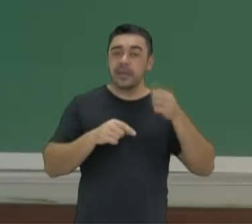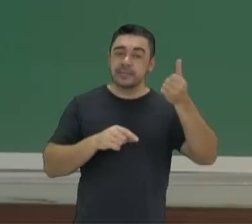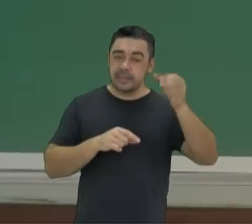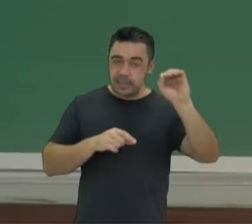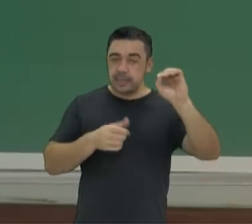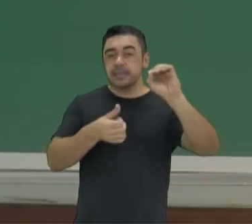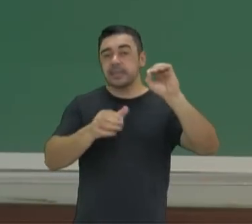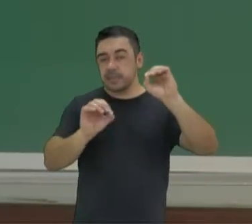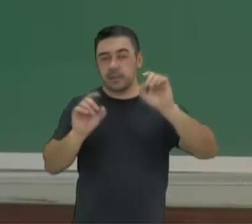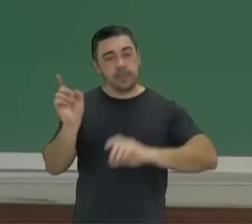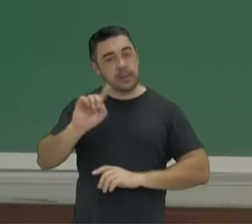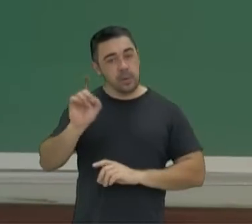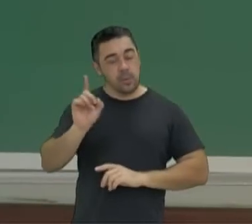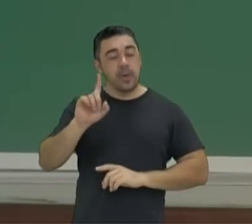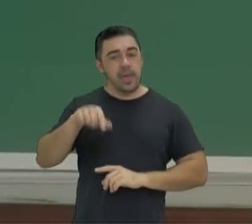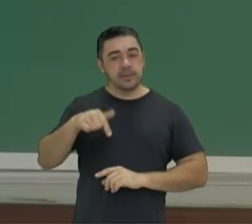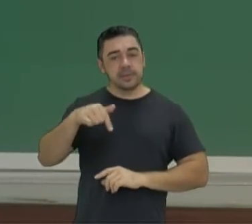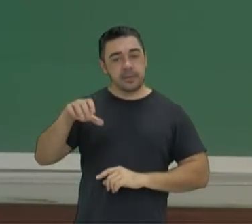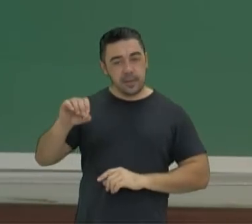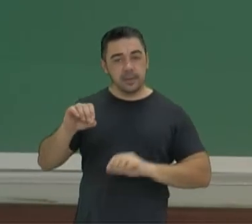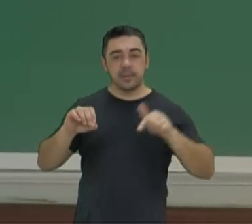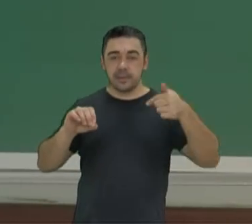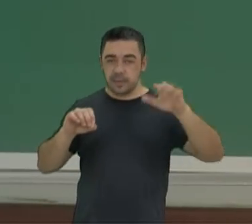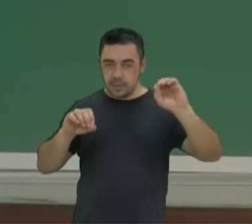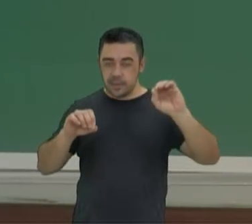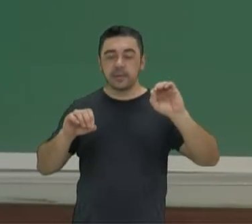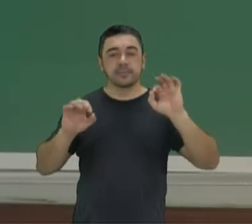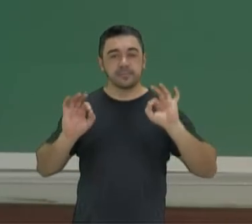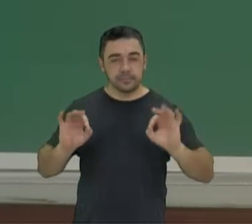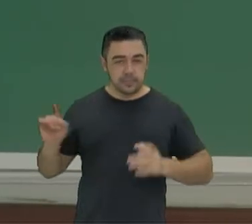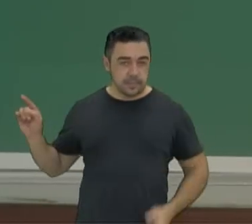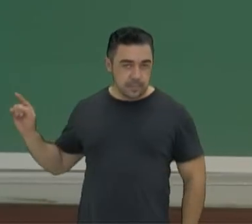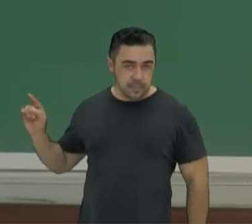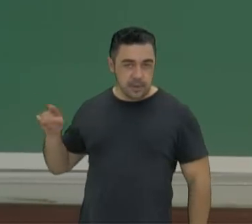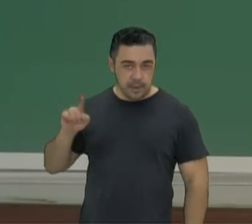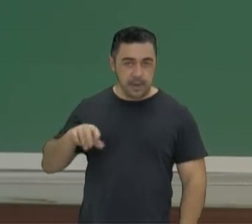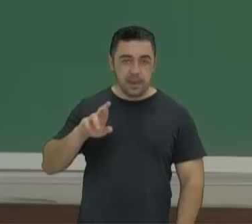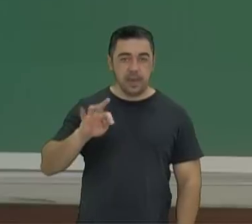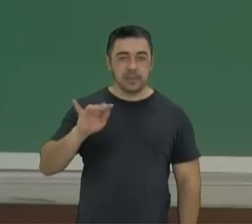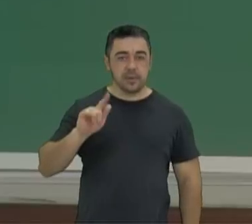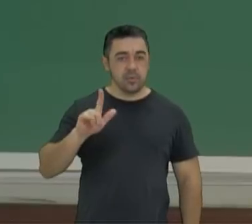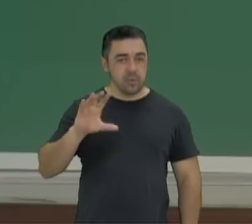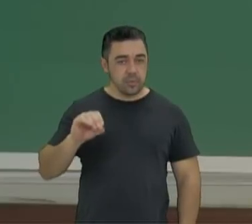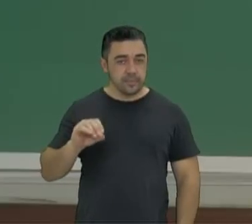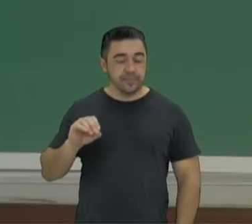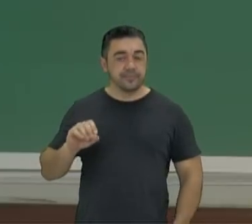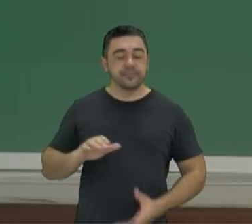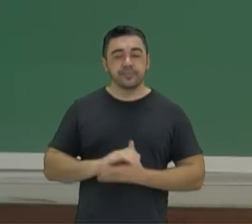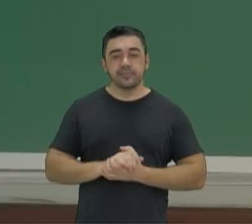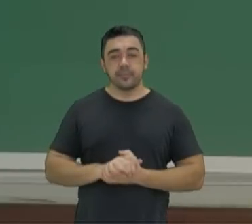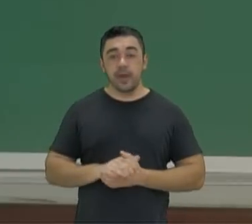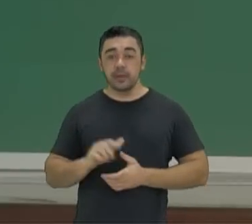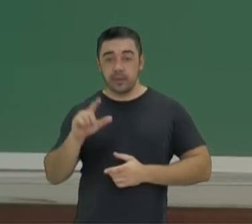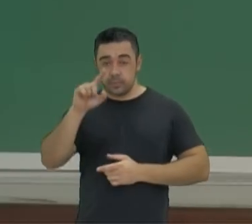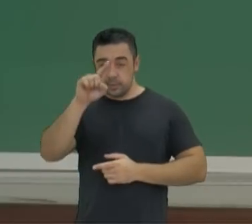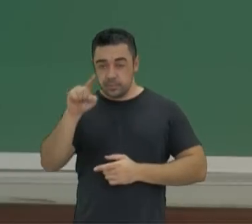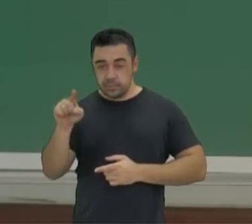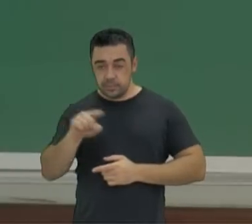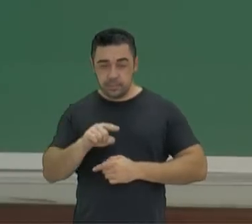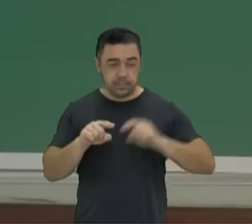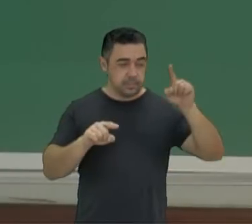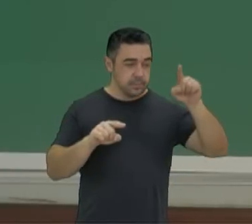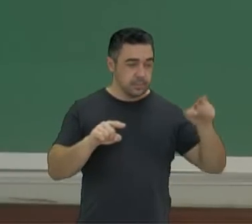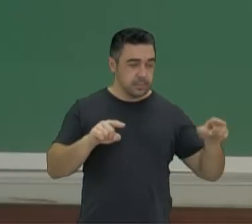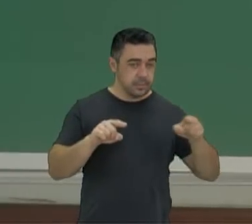é, ó, é 70. Então, 60 por 70, eu tenho um retângulo. E tenho mais o quê? 2